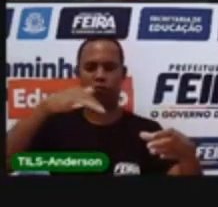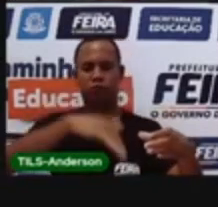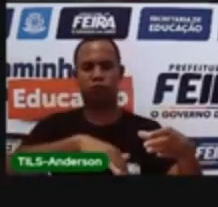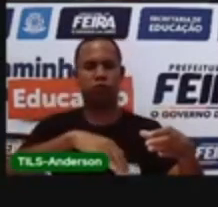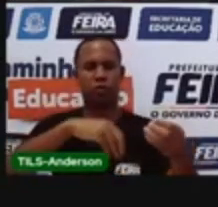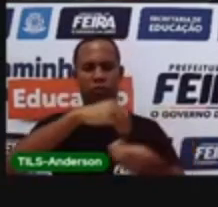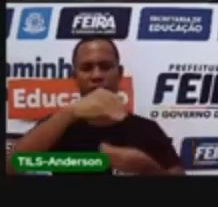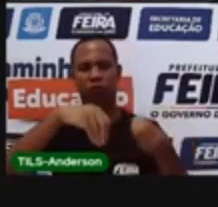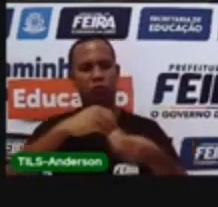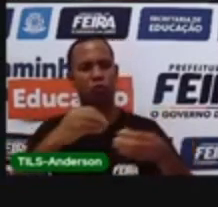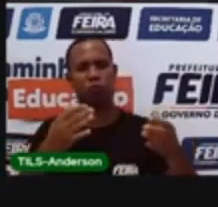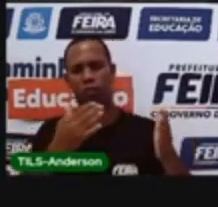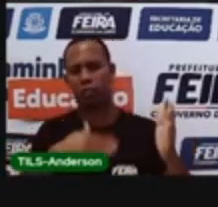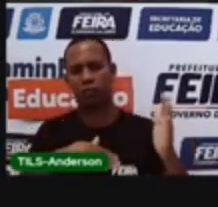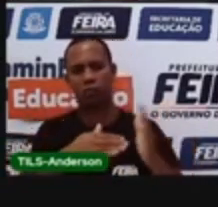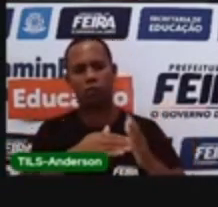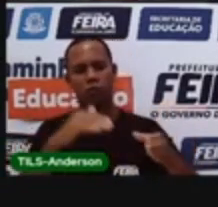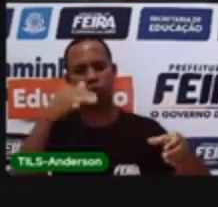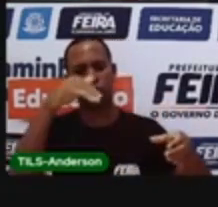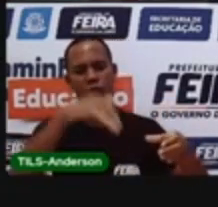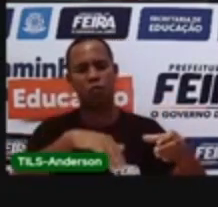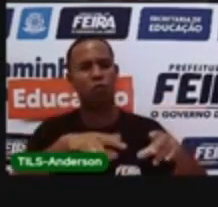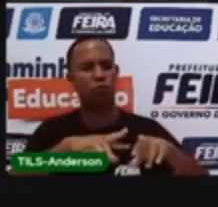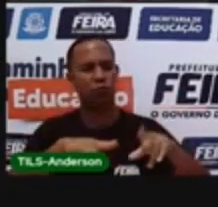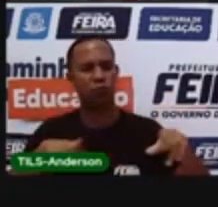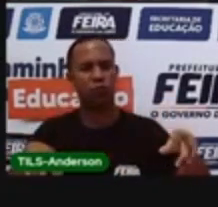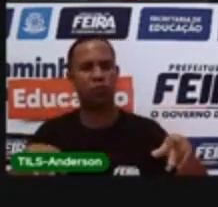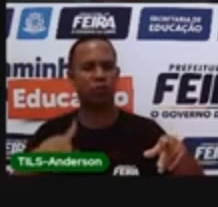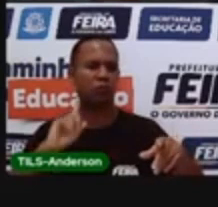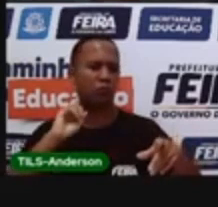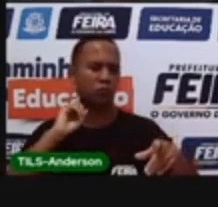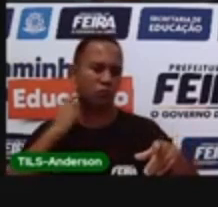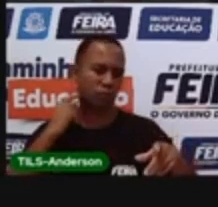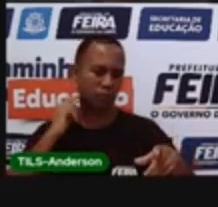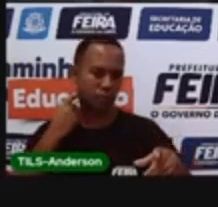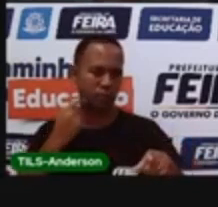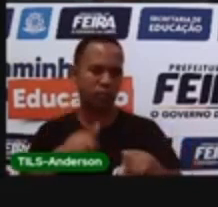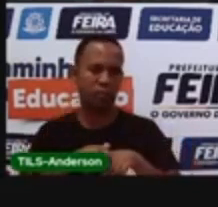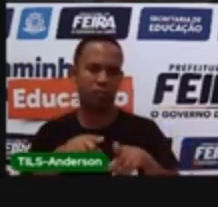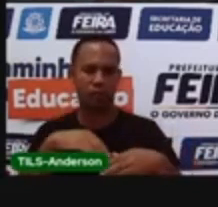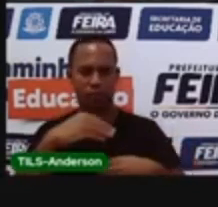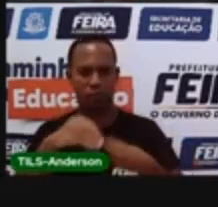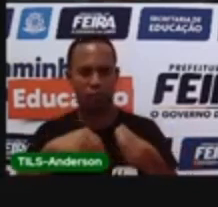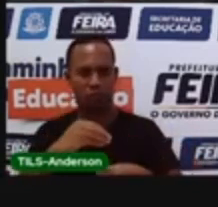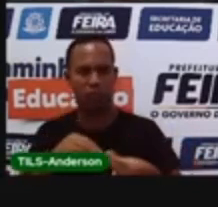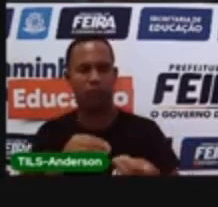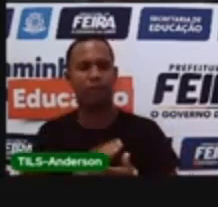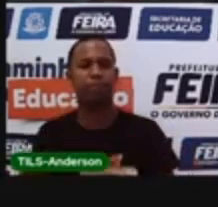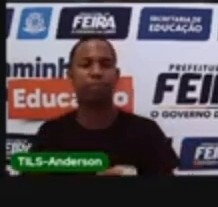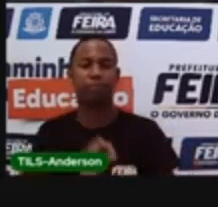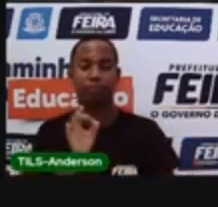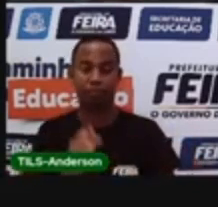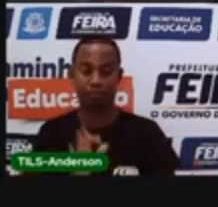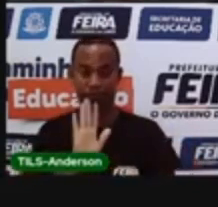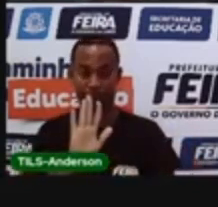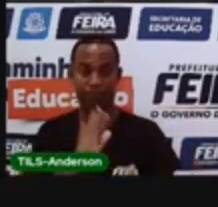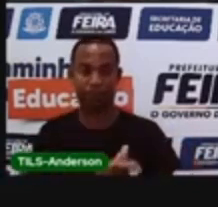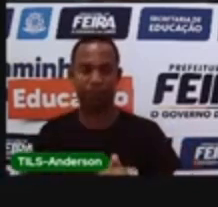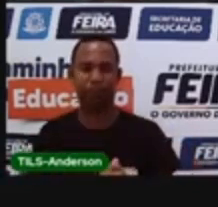essa mistura de outros lixos, de sujeira que fica misturada. Certo,